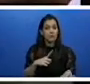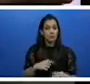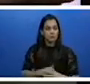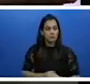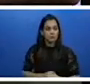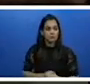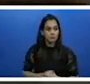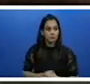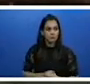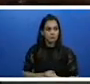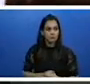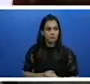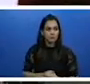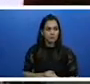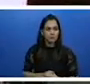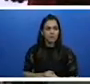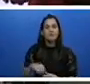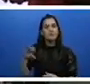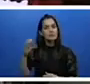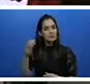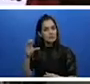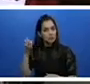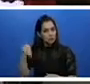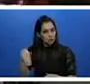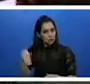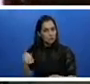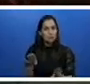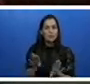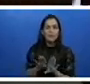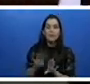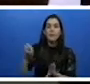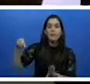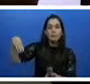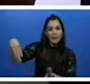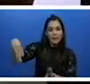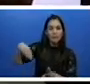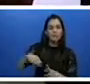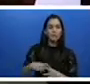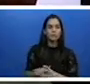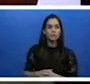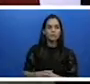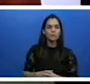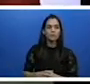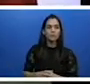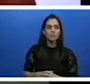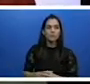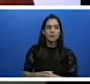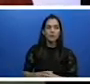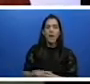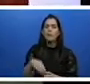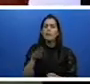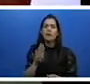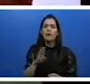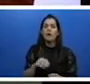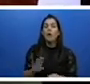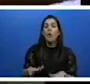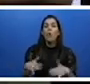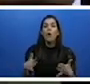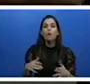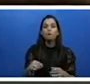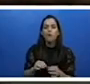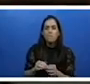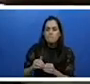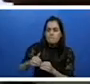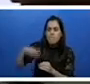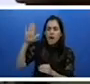comprimento? Centímetro e metro. Quais as medidas da arpia são maiores que 1 metro?